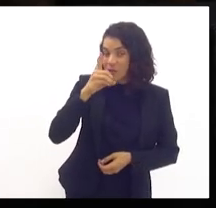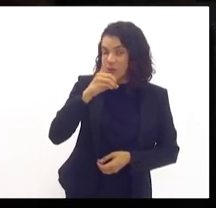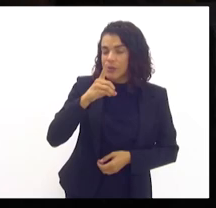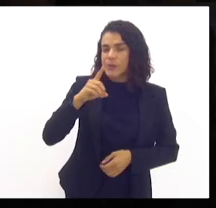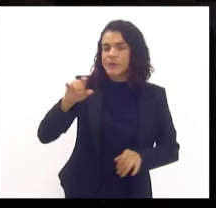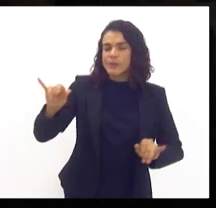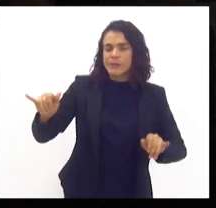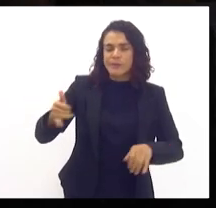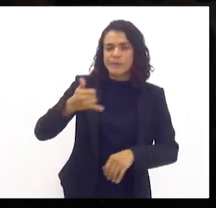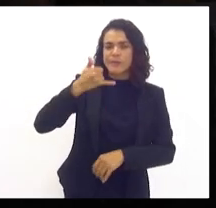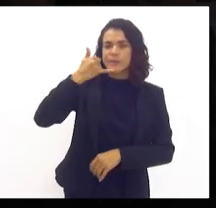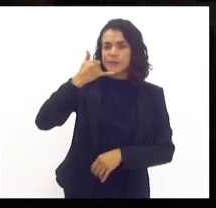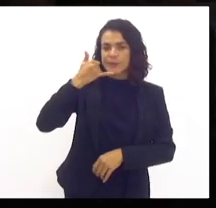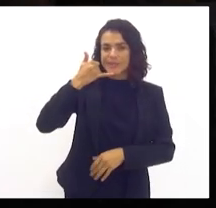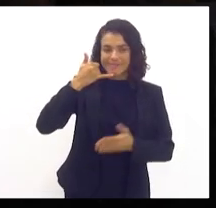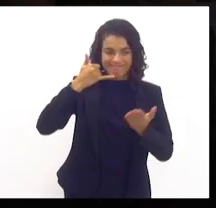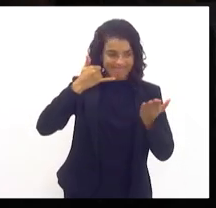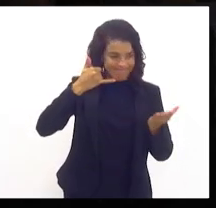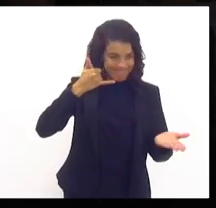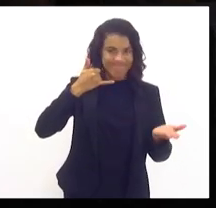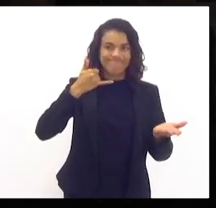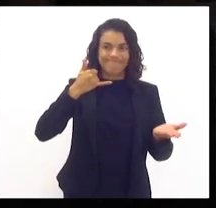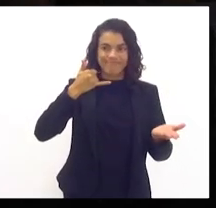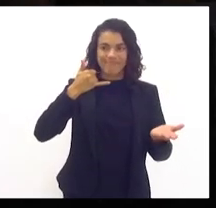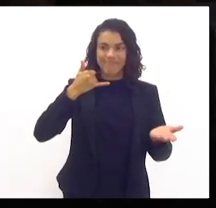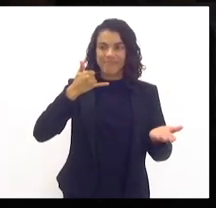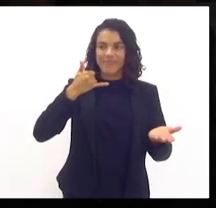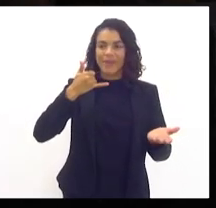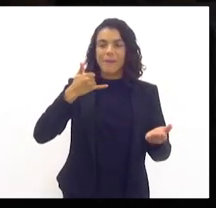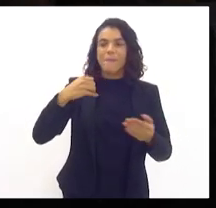recebi um telefonema de Vossa Excelência,